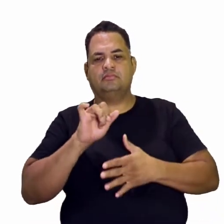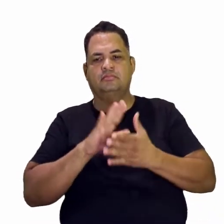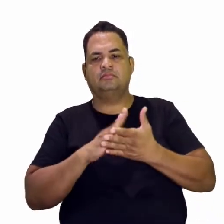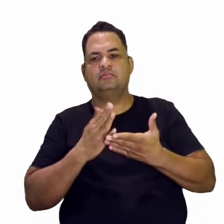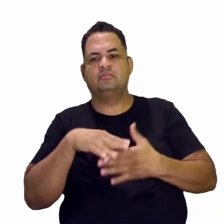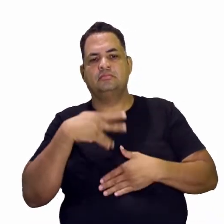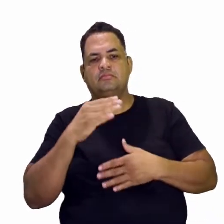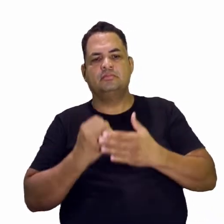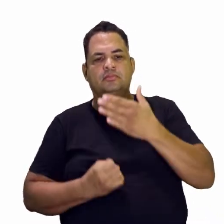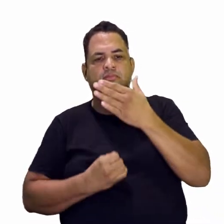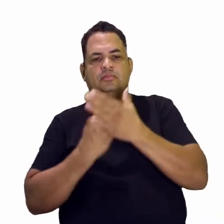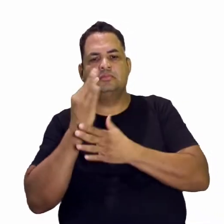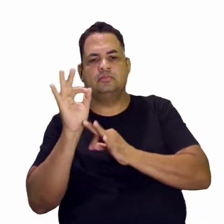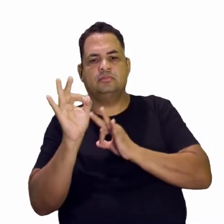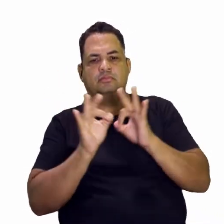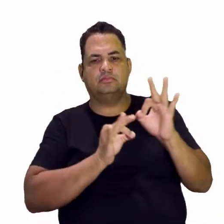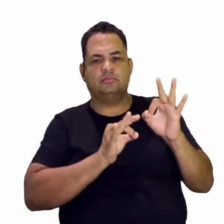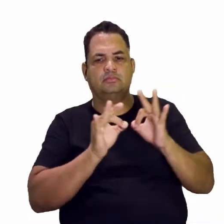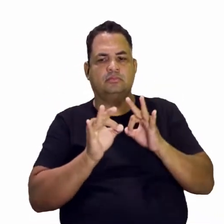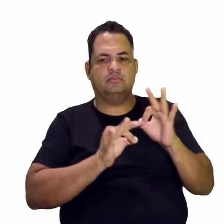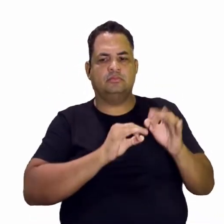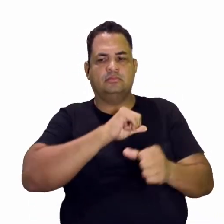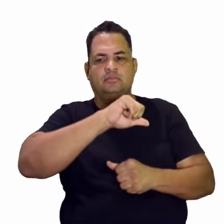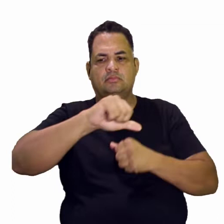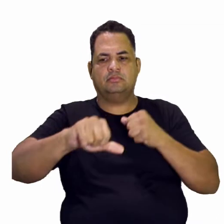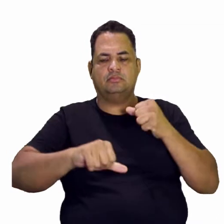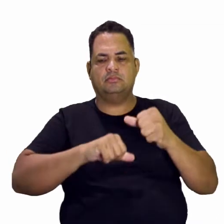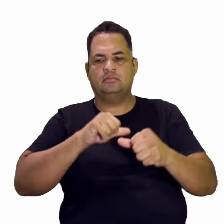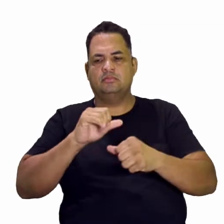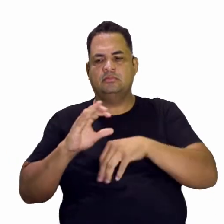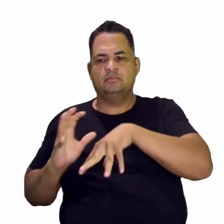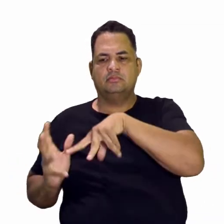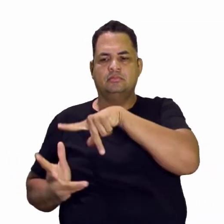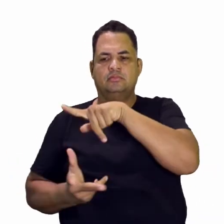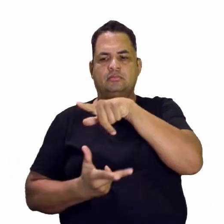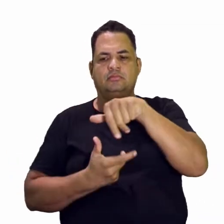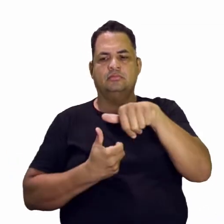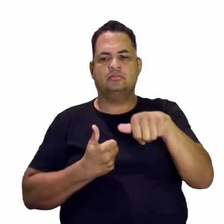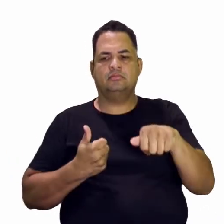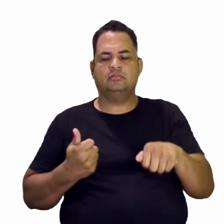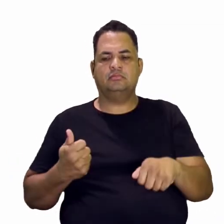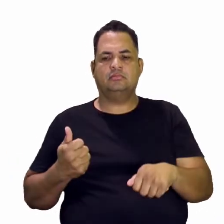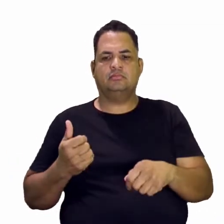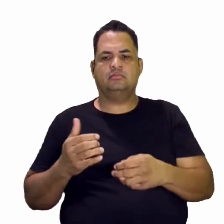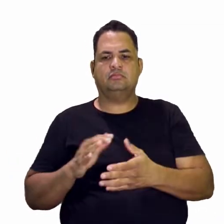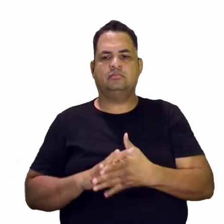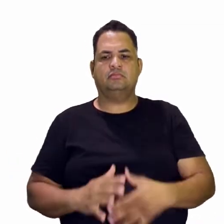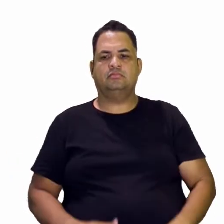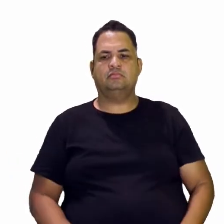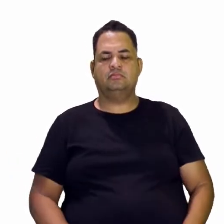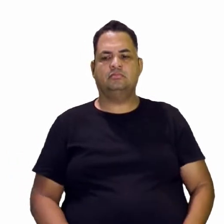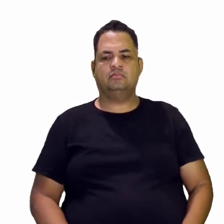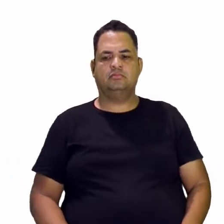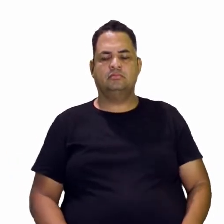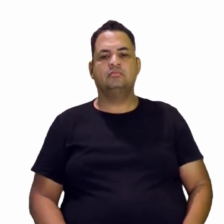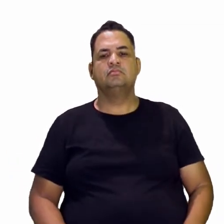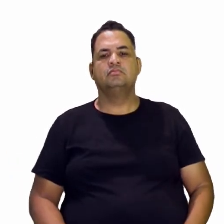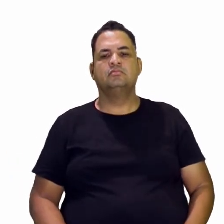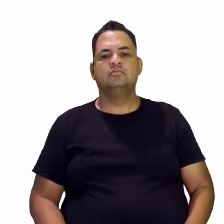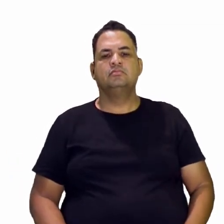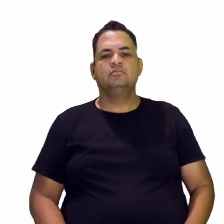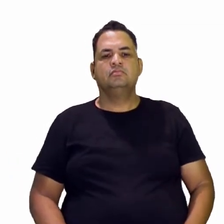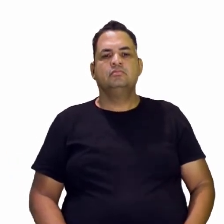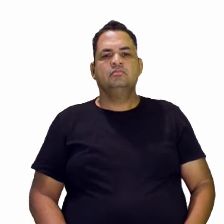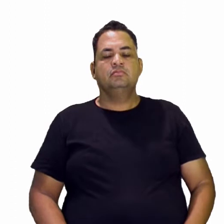de surgimento, formação e transformação de todo o nosso planeta.